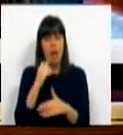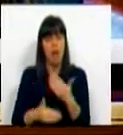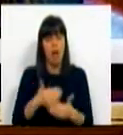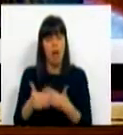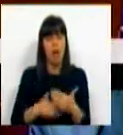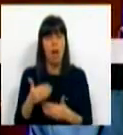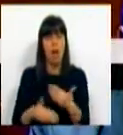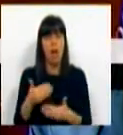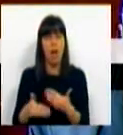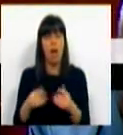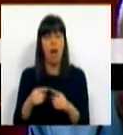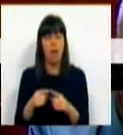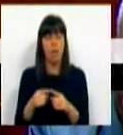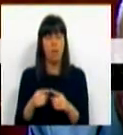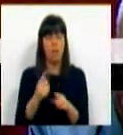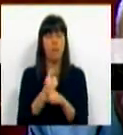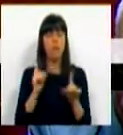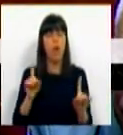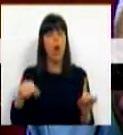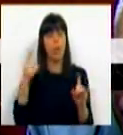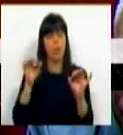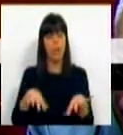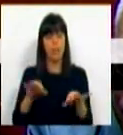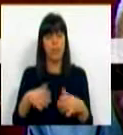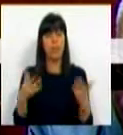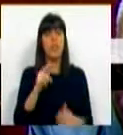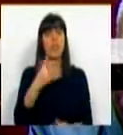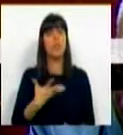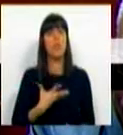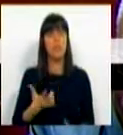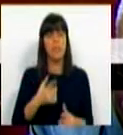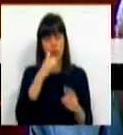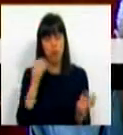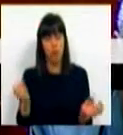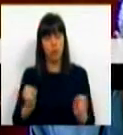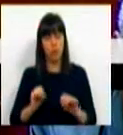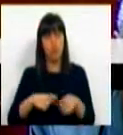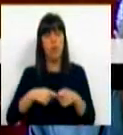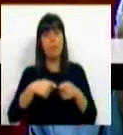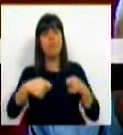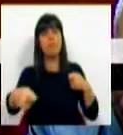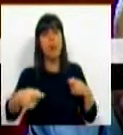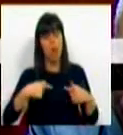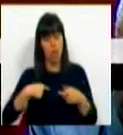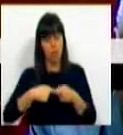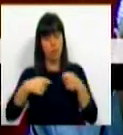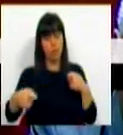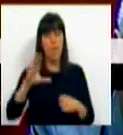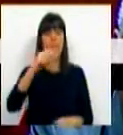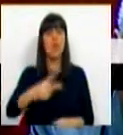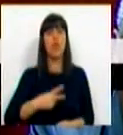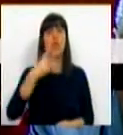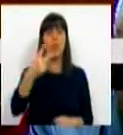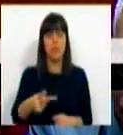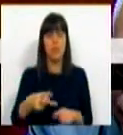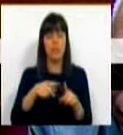vigor, porque ele teria terminado em 31 de dezembro se não tivesse sido prolongado. Nós prolongámo-lo por mais